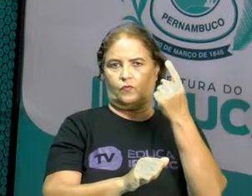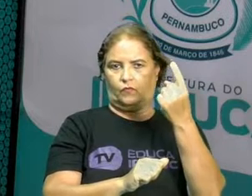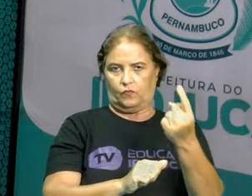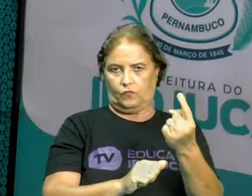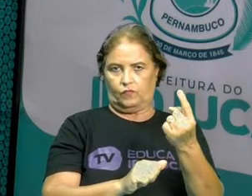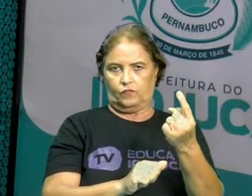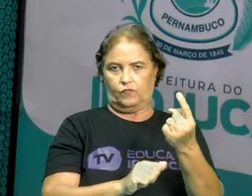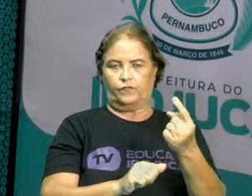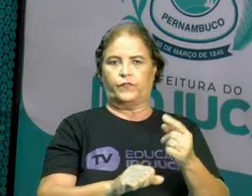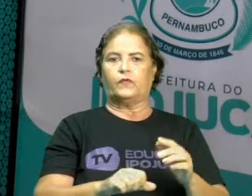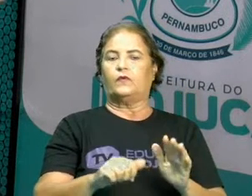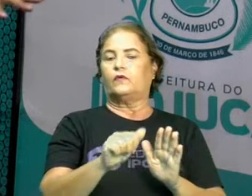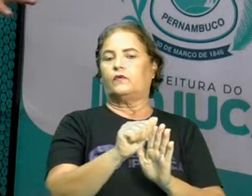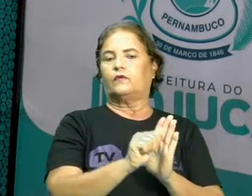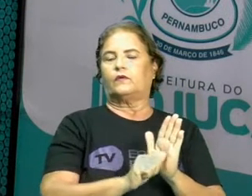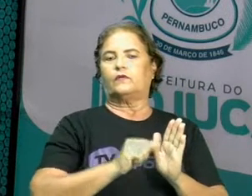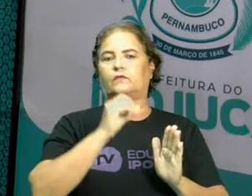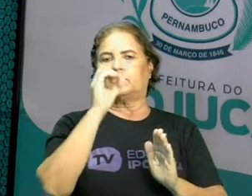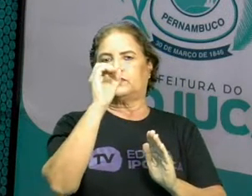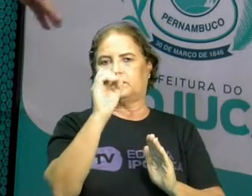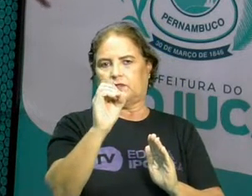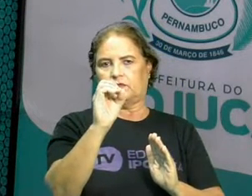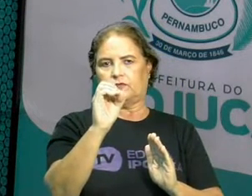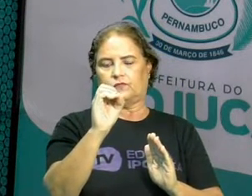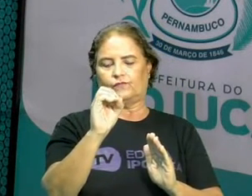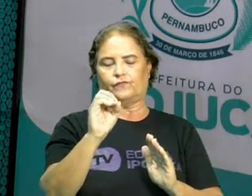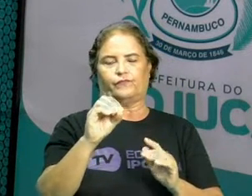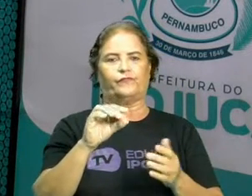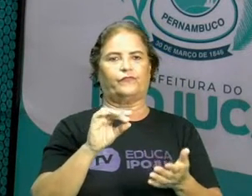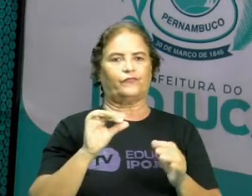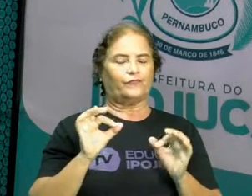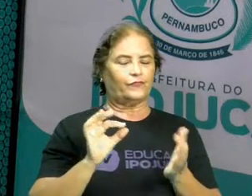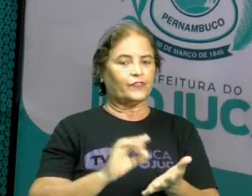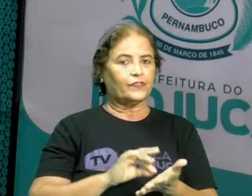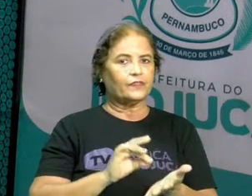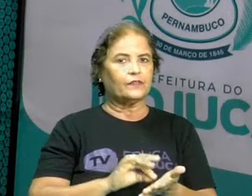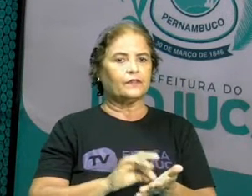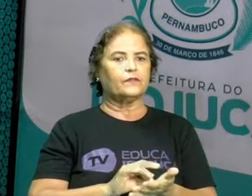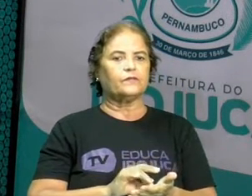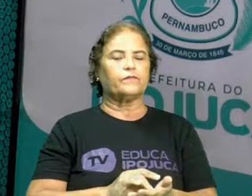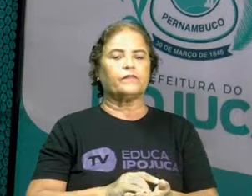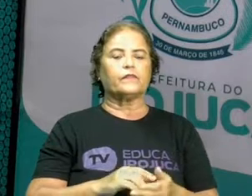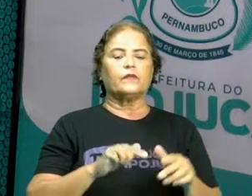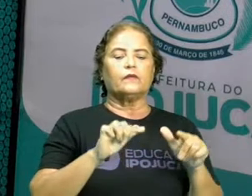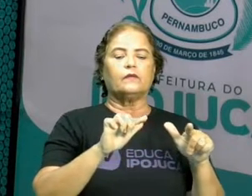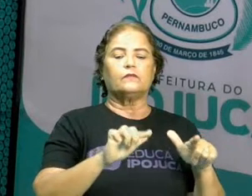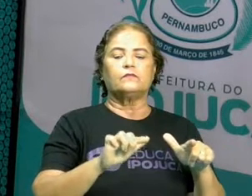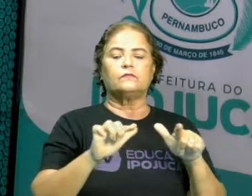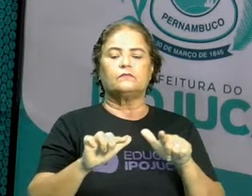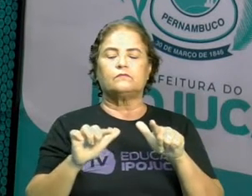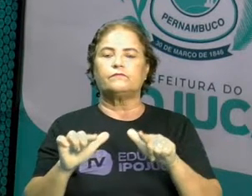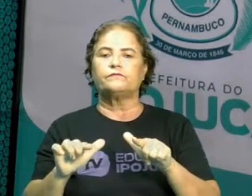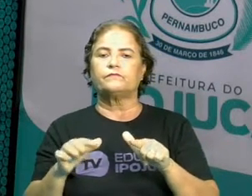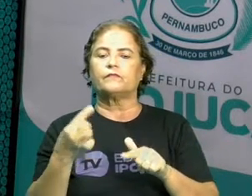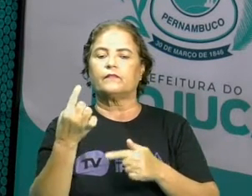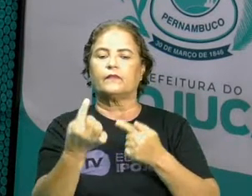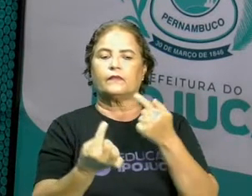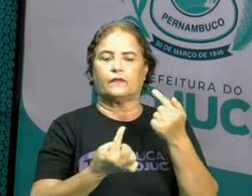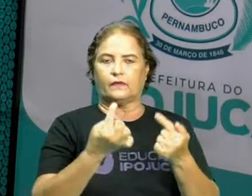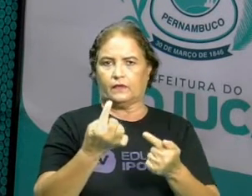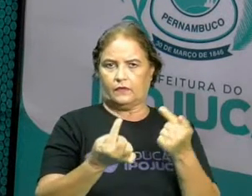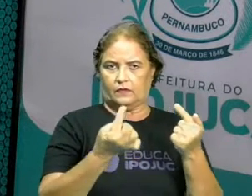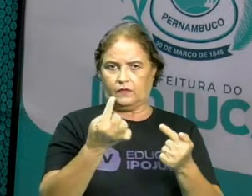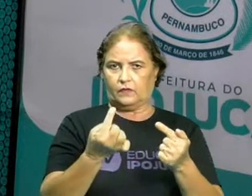é. E a posição que cada algarismo ocupa no número faz diferença